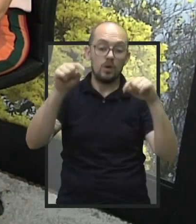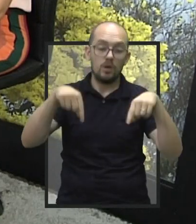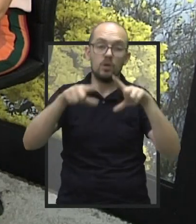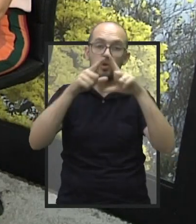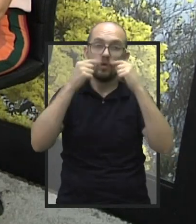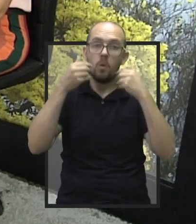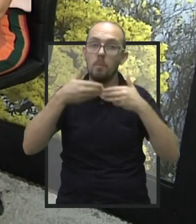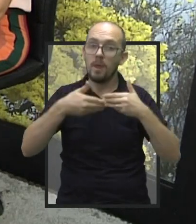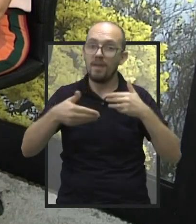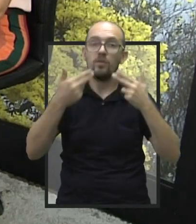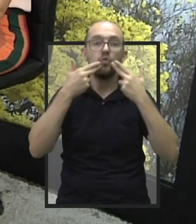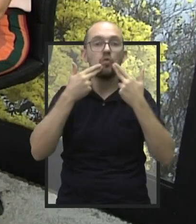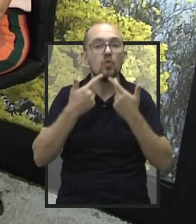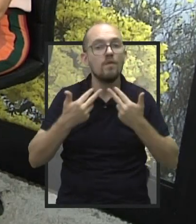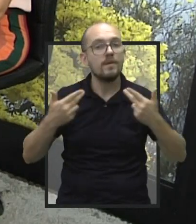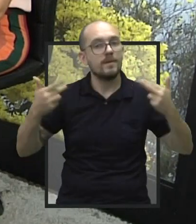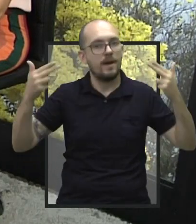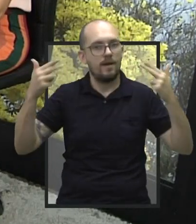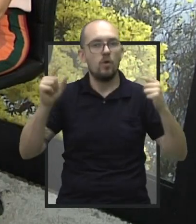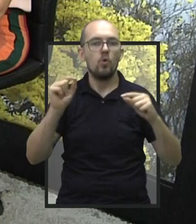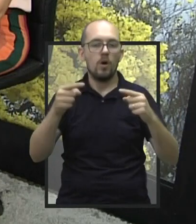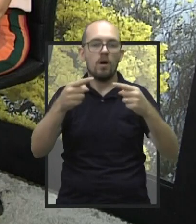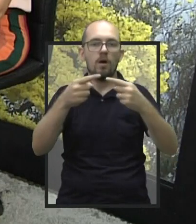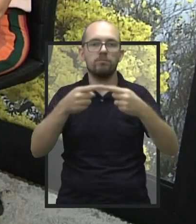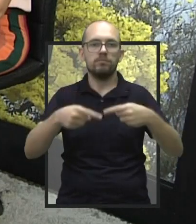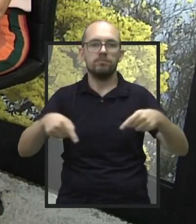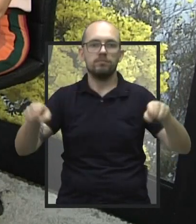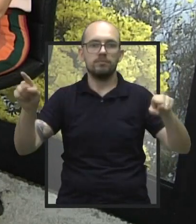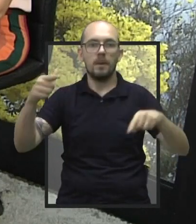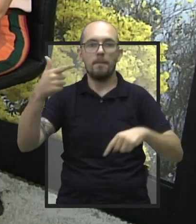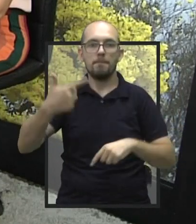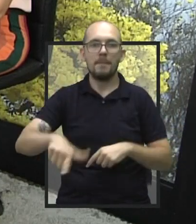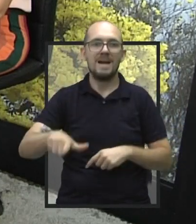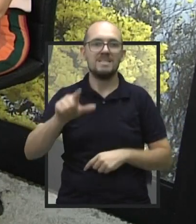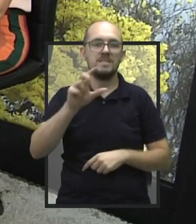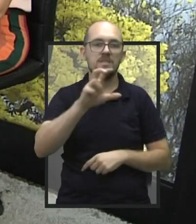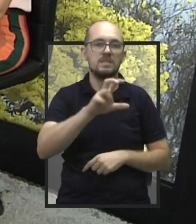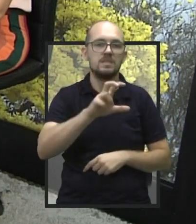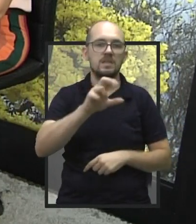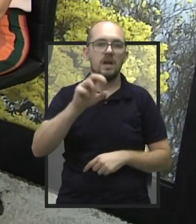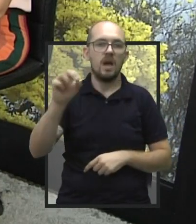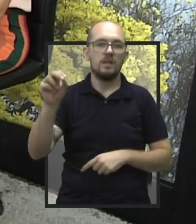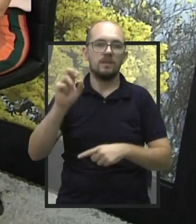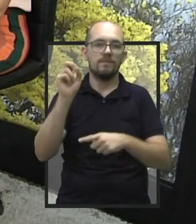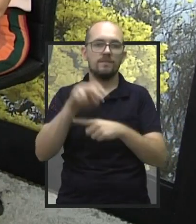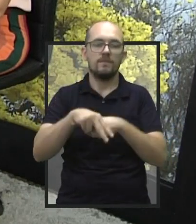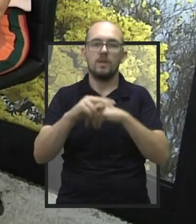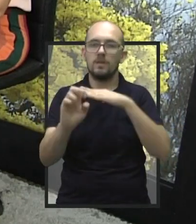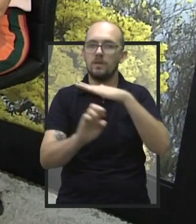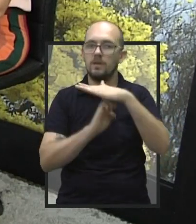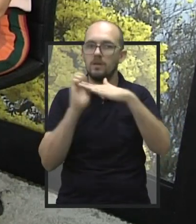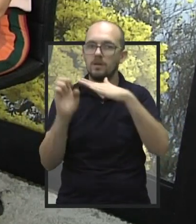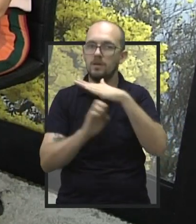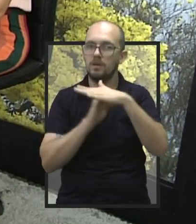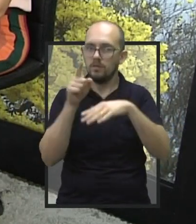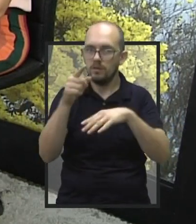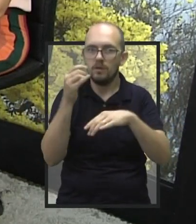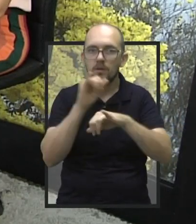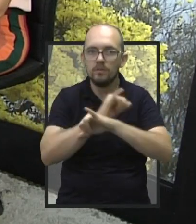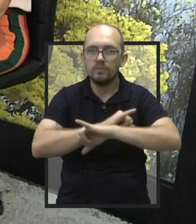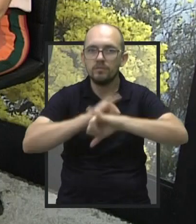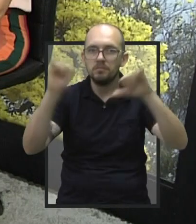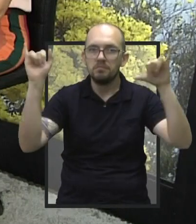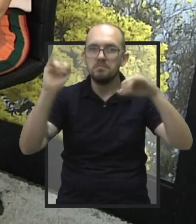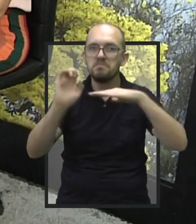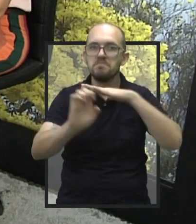terá boas notícias, com a abertura de mais de 500 vagas de uma empresa que